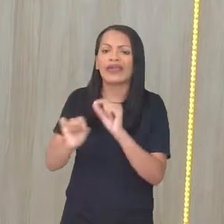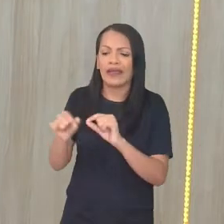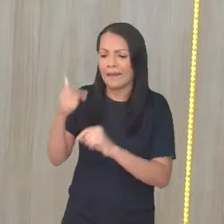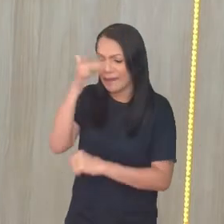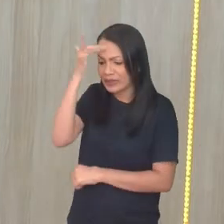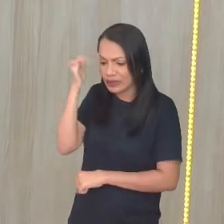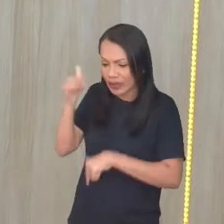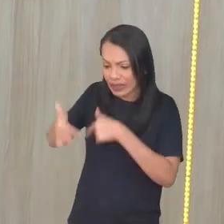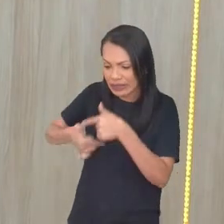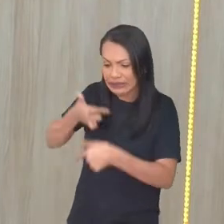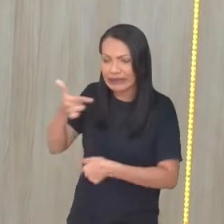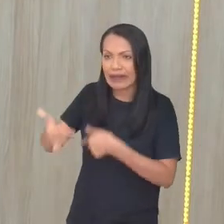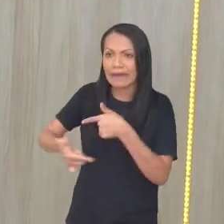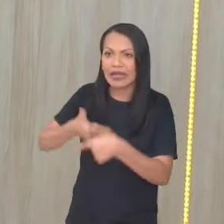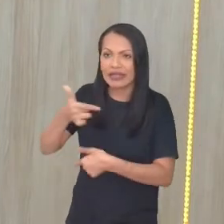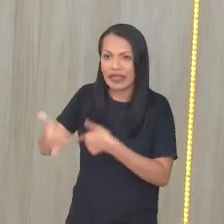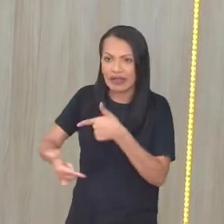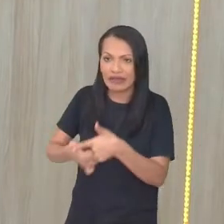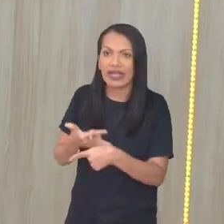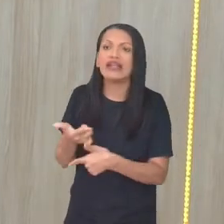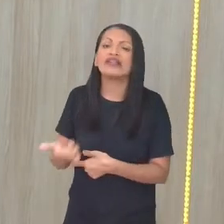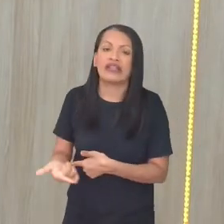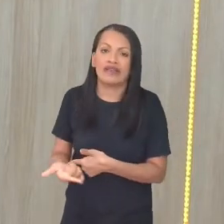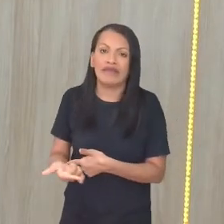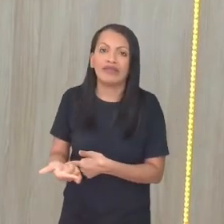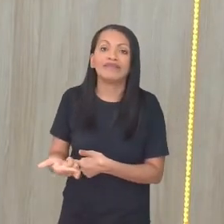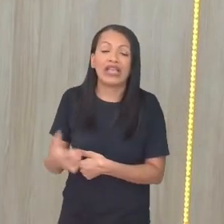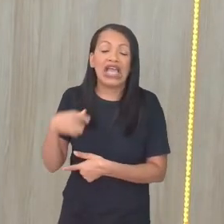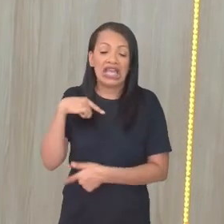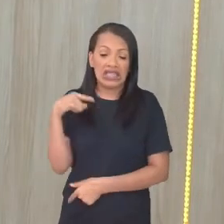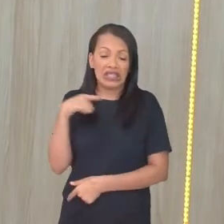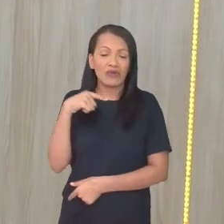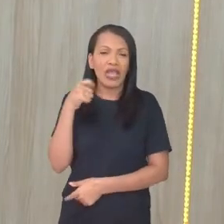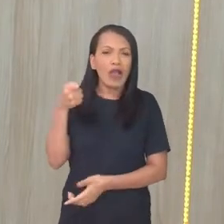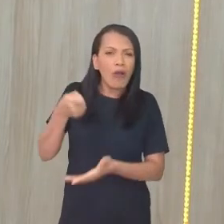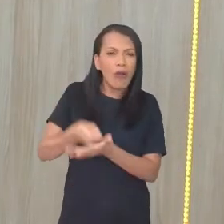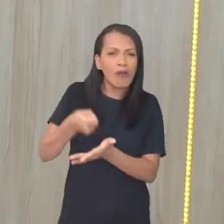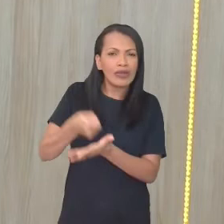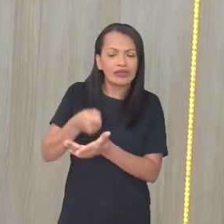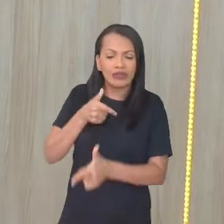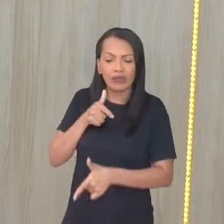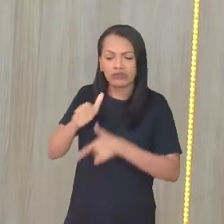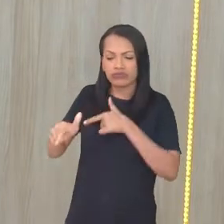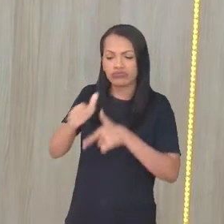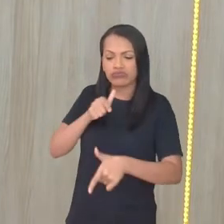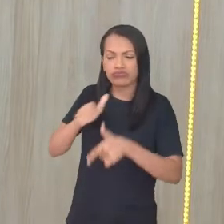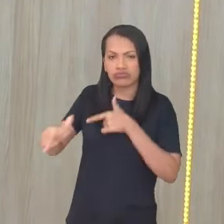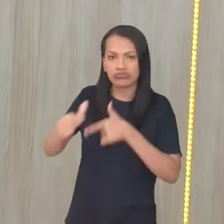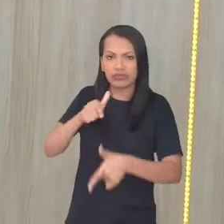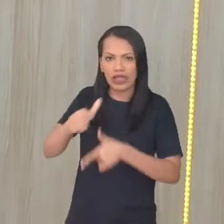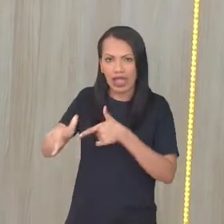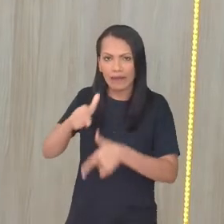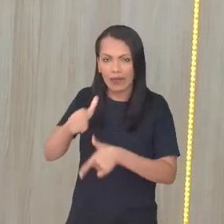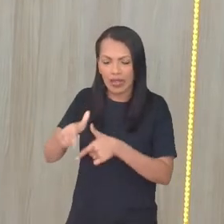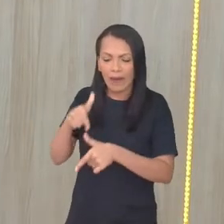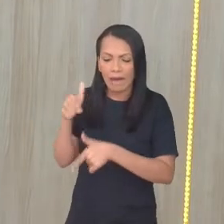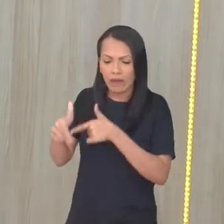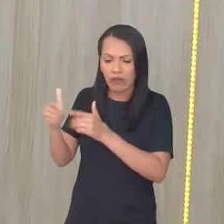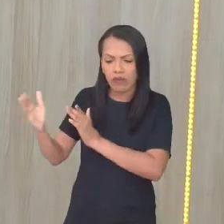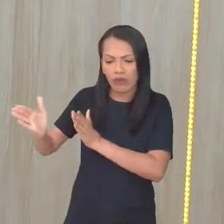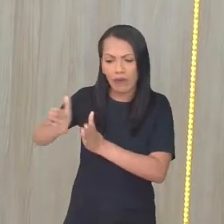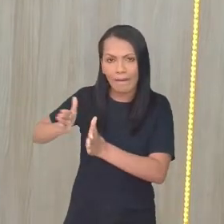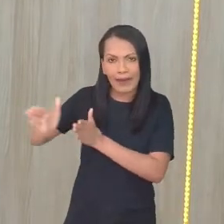corvéia? Era uma obrigação que os camponeses tinham de trabalhar as terras do Estado durante um